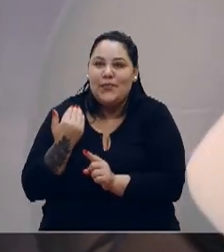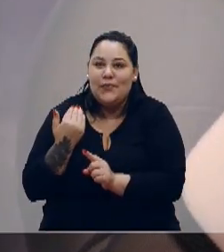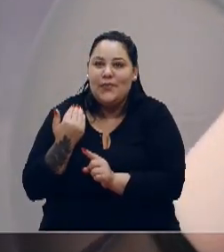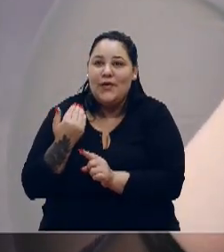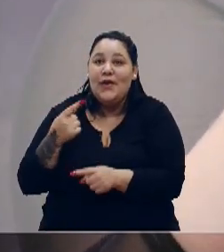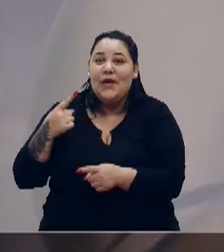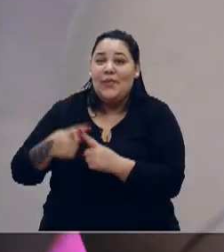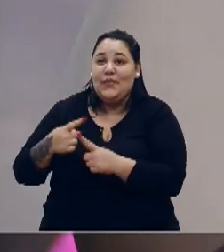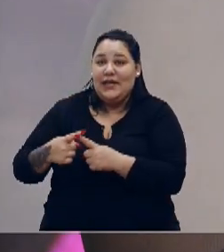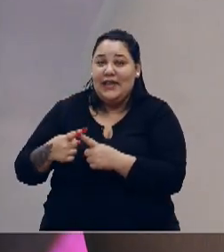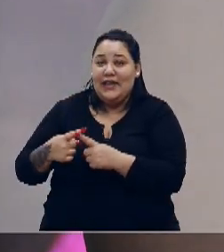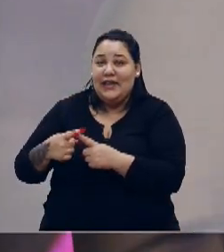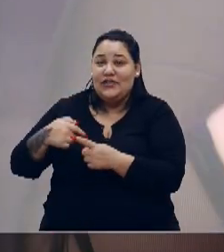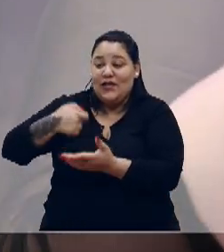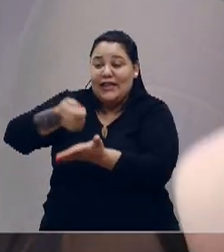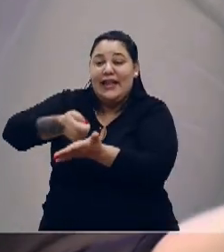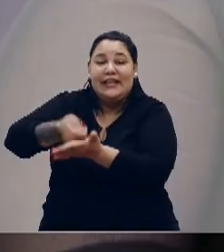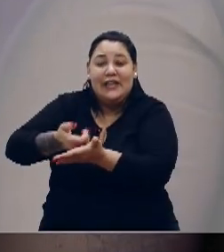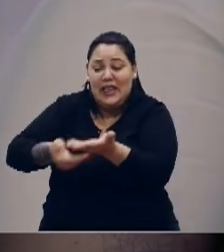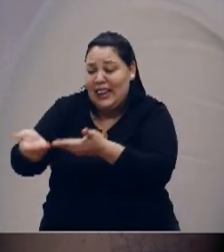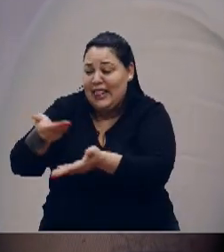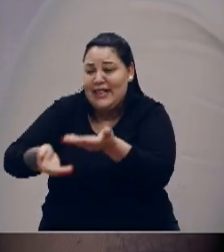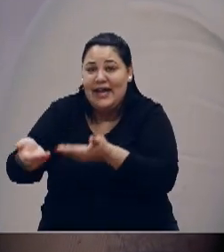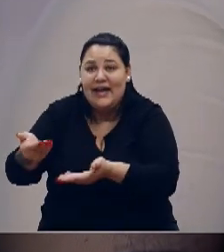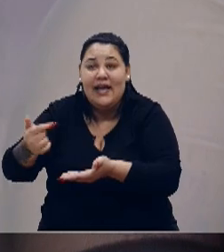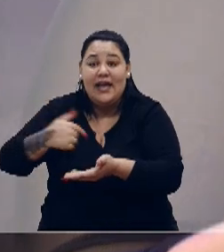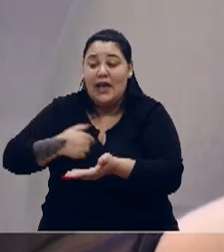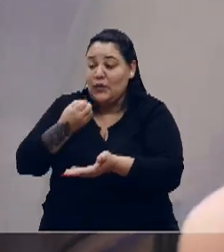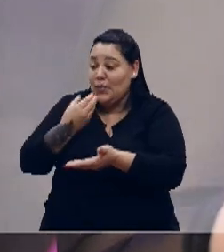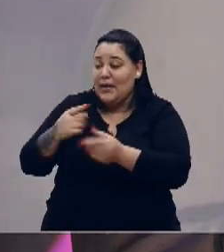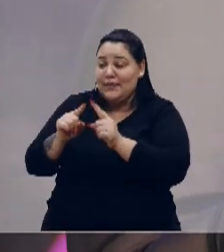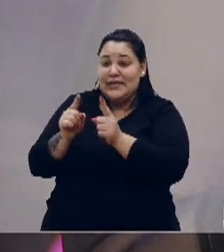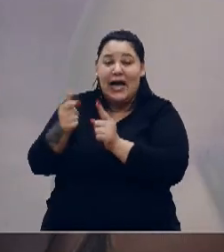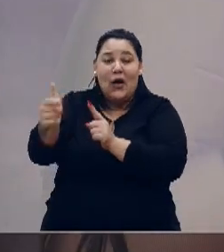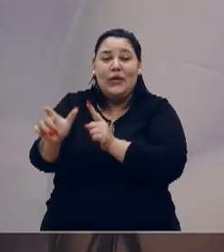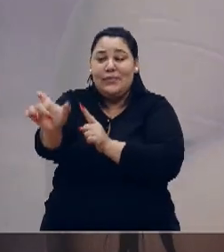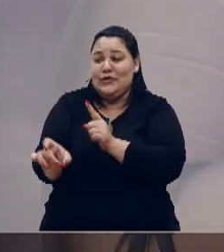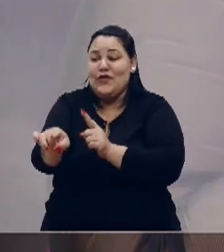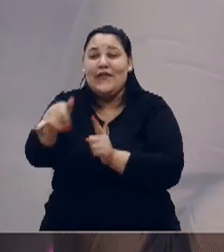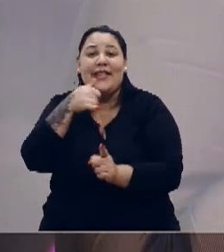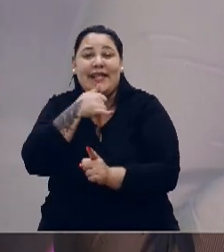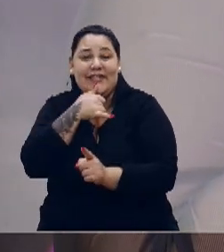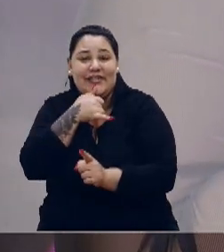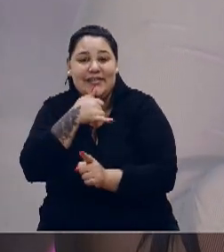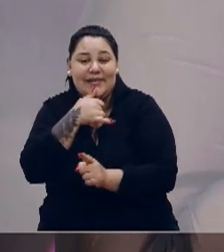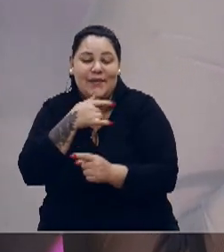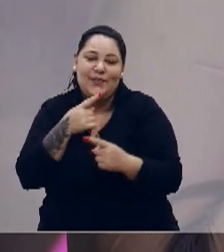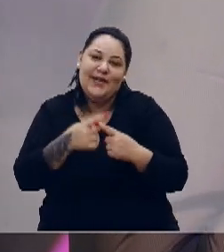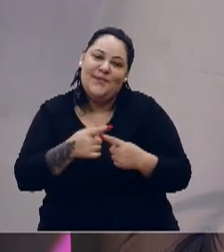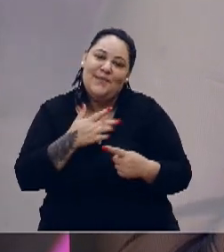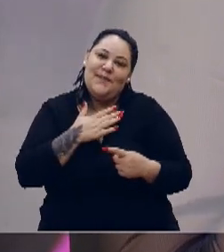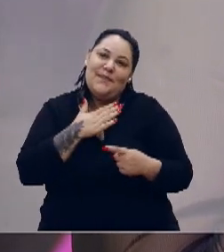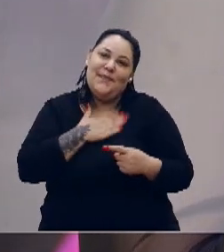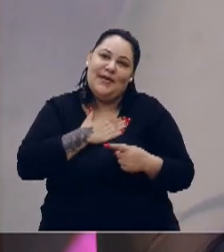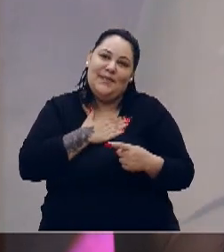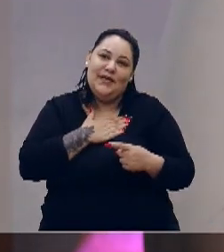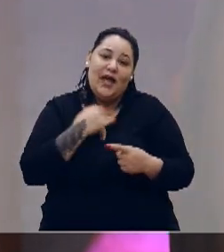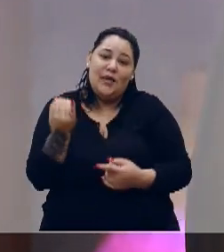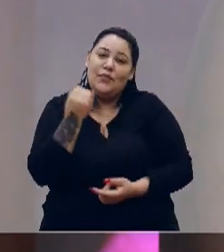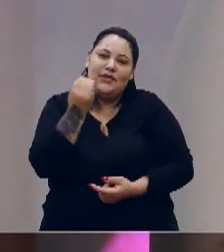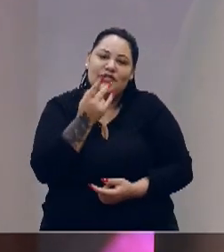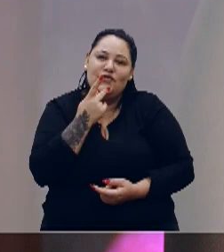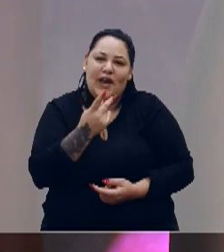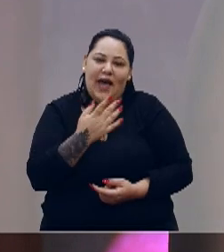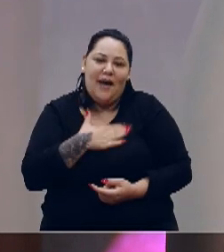daí a gente fica tentando ver a reação da pessoa. Eu lido muito bem com isso, porque realmente pra mim é muito válido poder mencionar a Madalena. Eu não